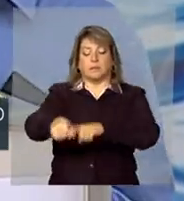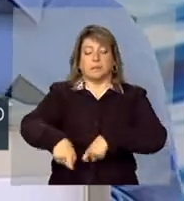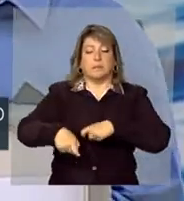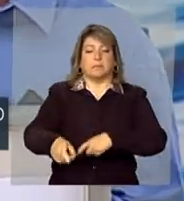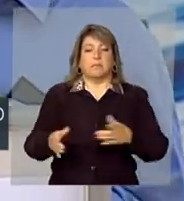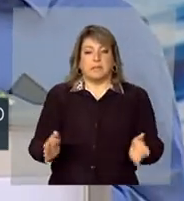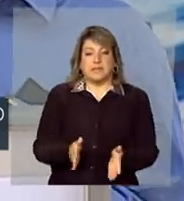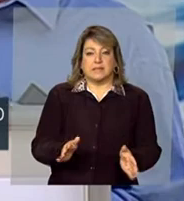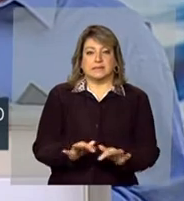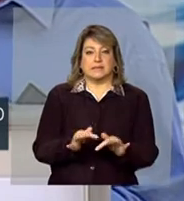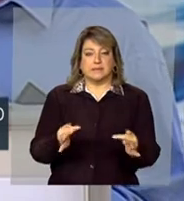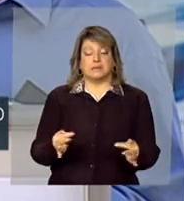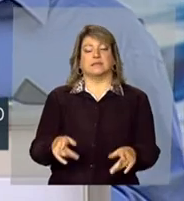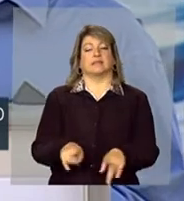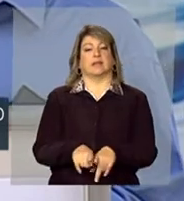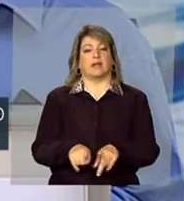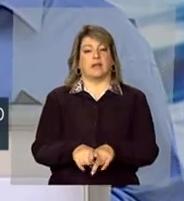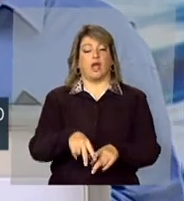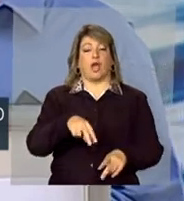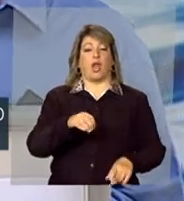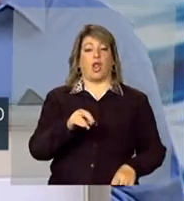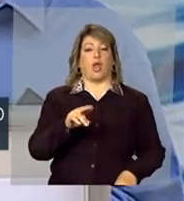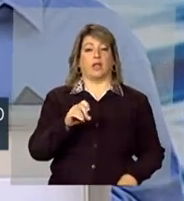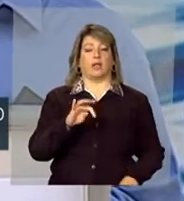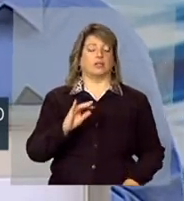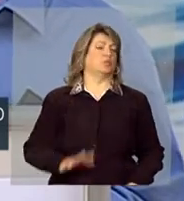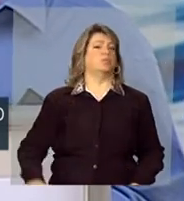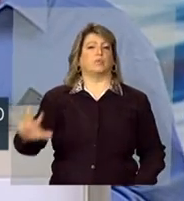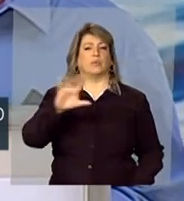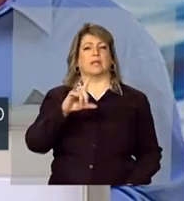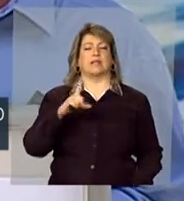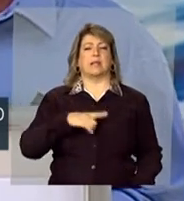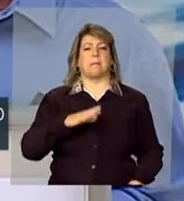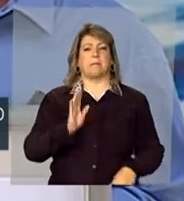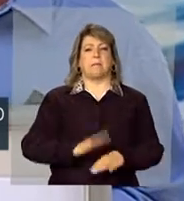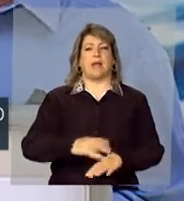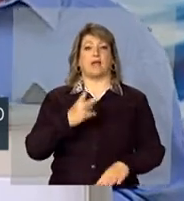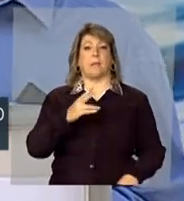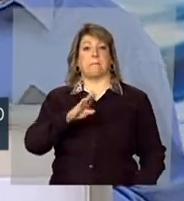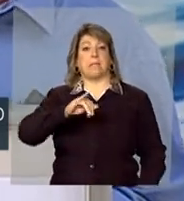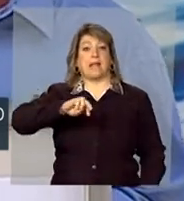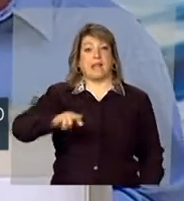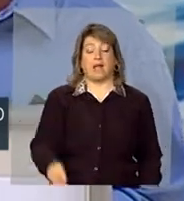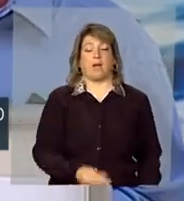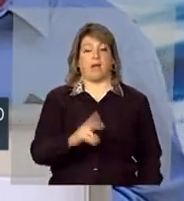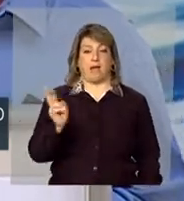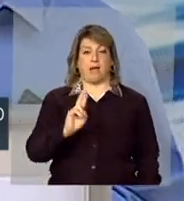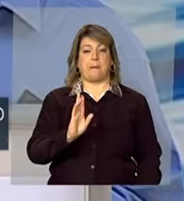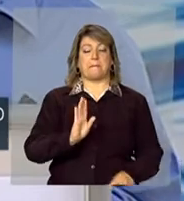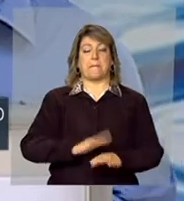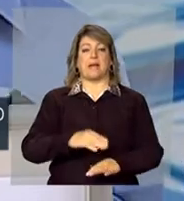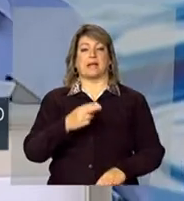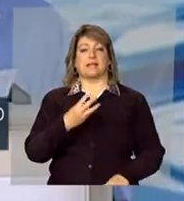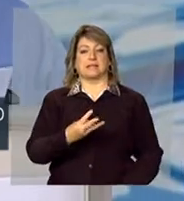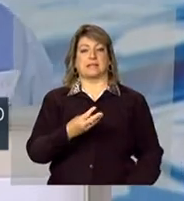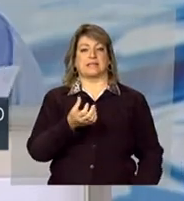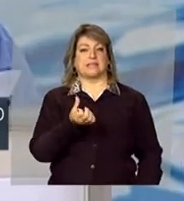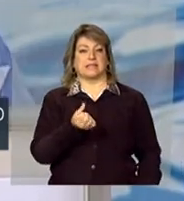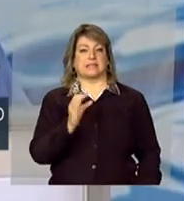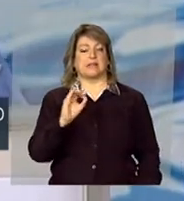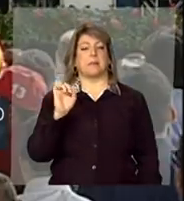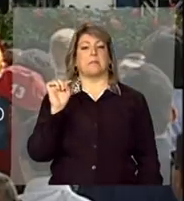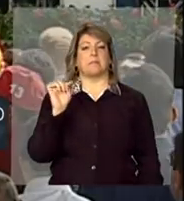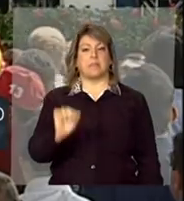no Nordeste inteiro são mais de 2 bilhões de reais e mais de 360